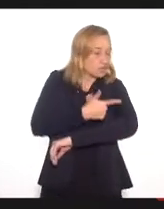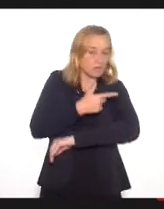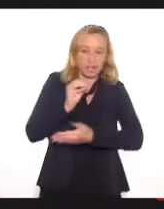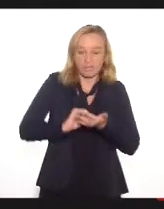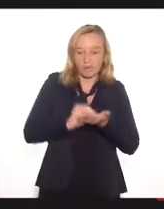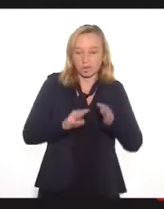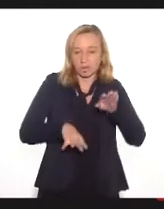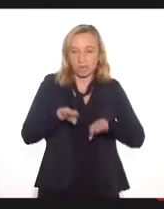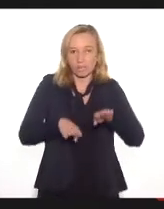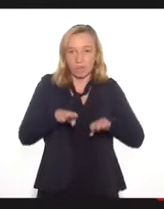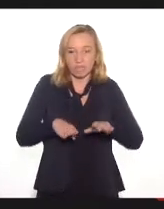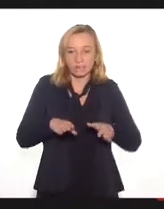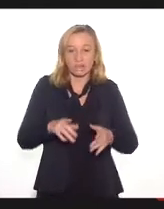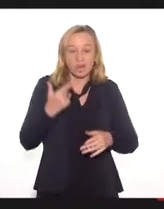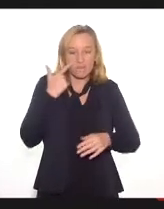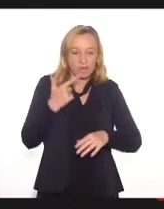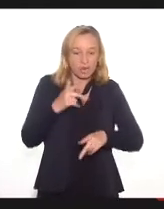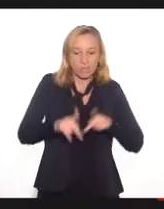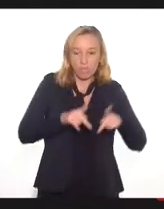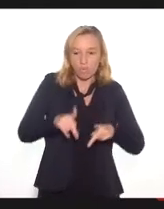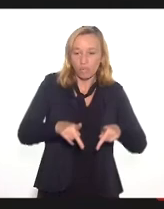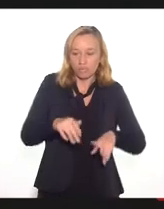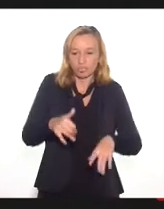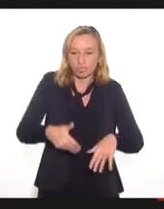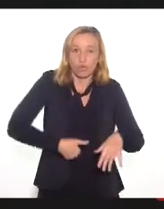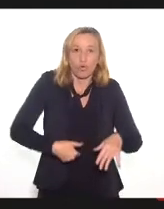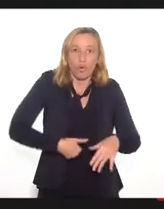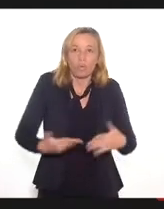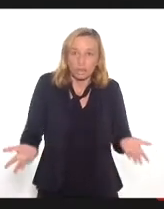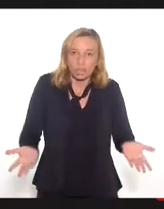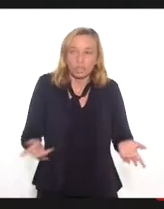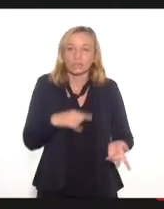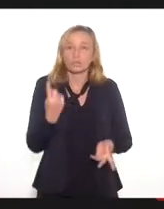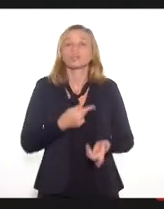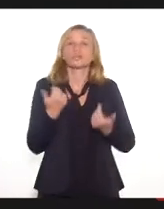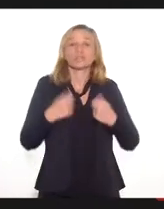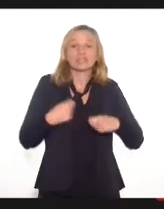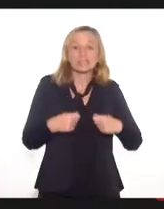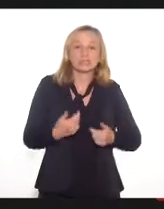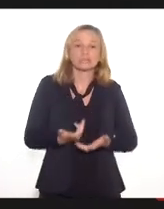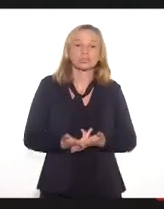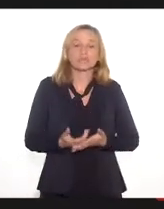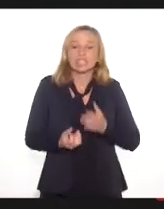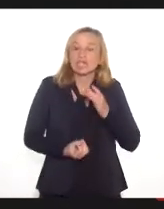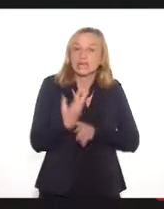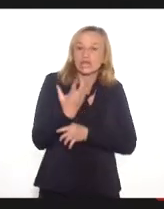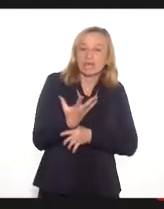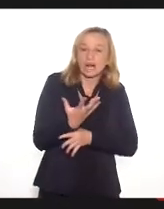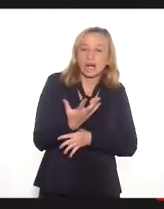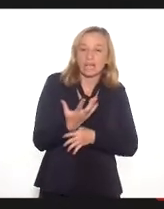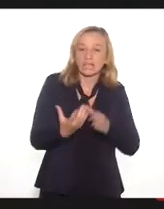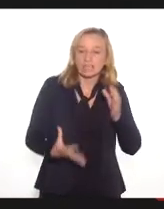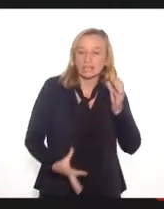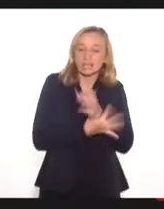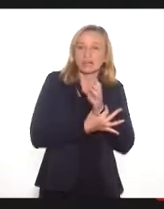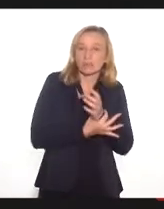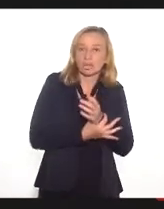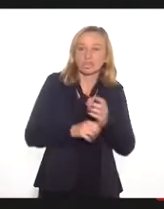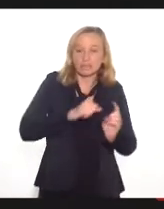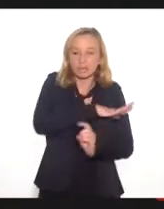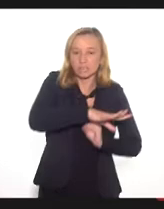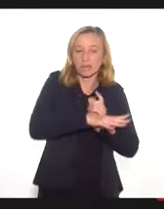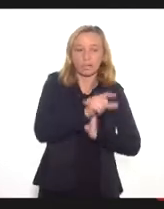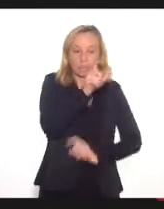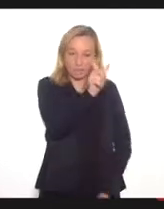população hoje está passando fome e a gente precisa criar essa proteção social para esse